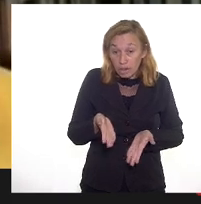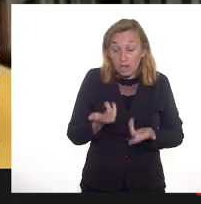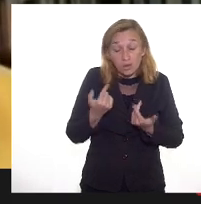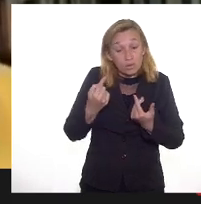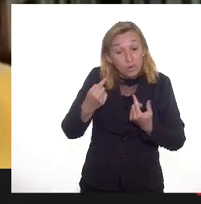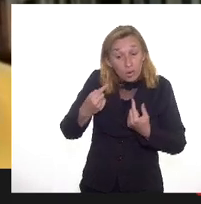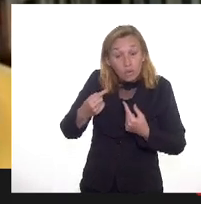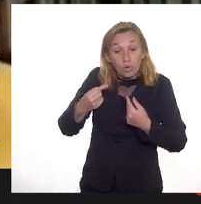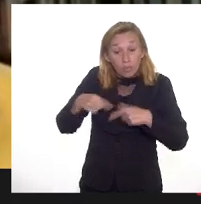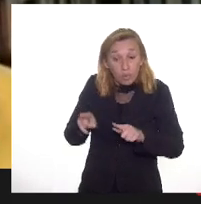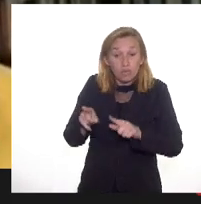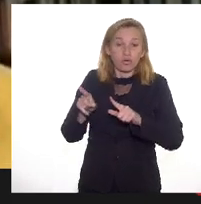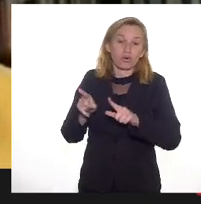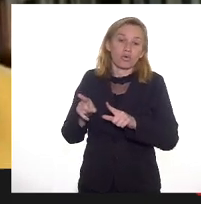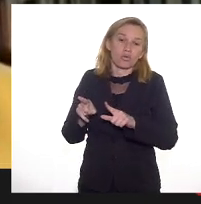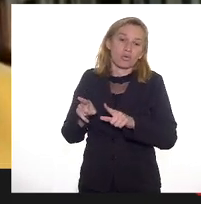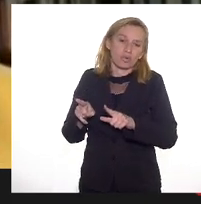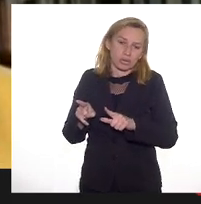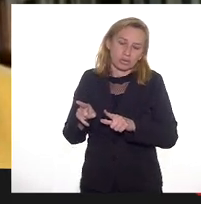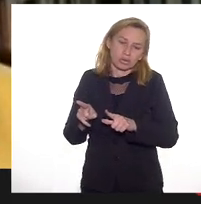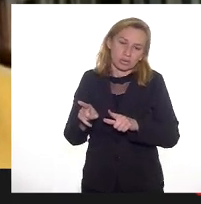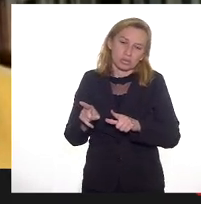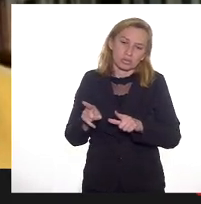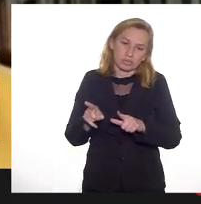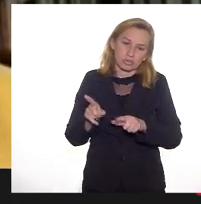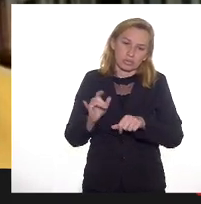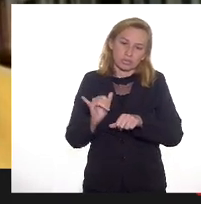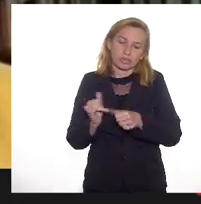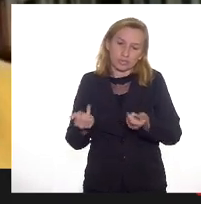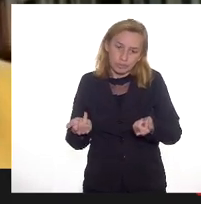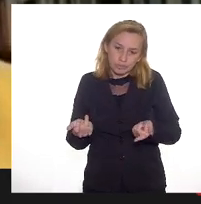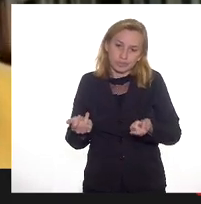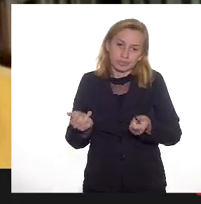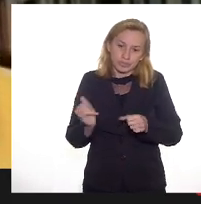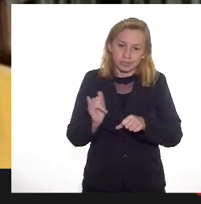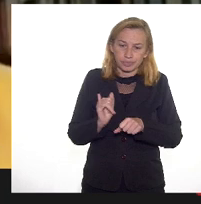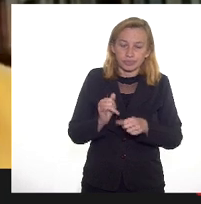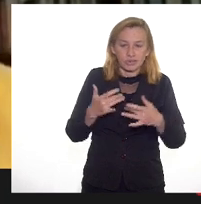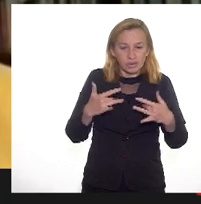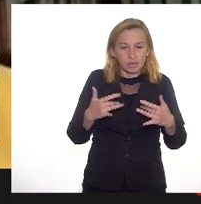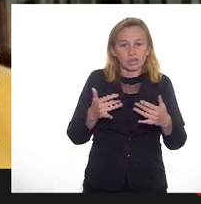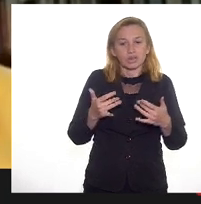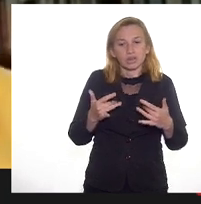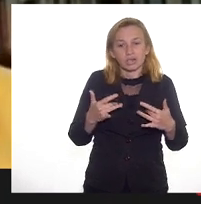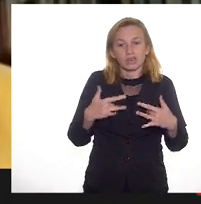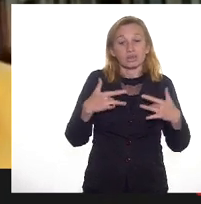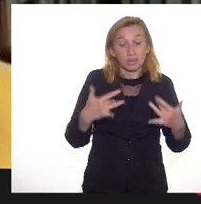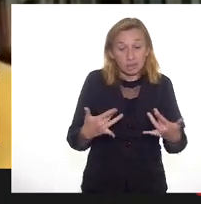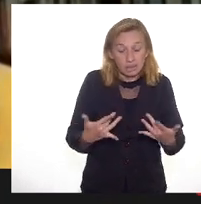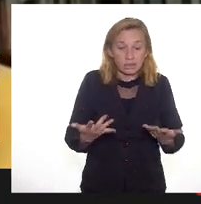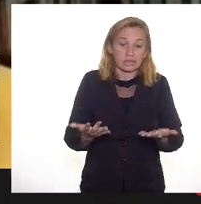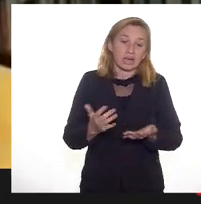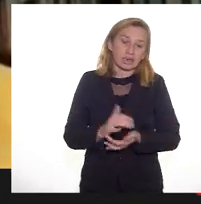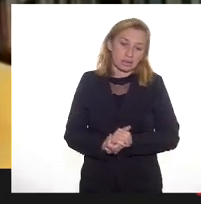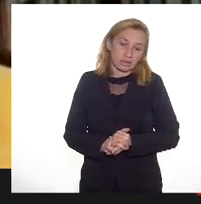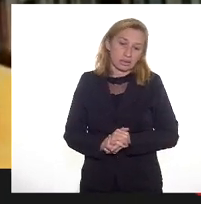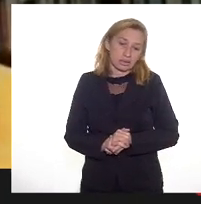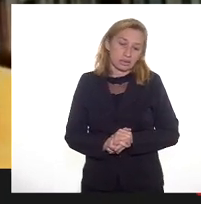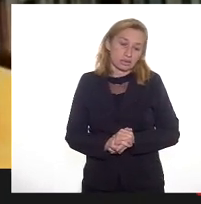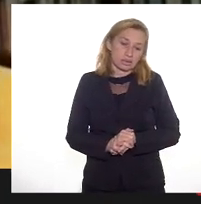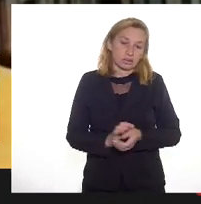provocou a ruptura de mecanismos, né, de solidariedade, sociabilidade